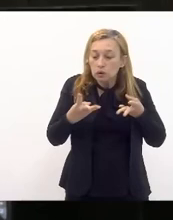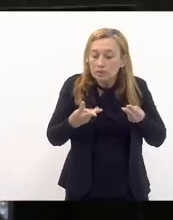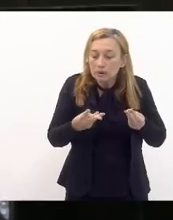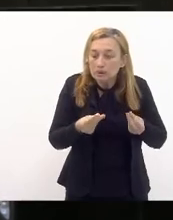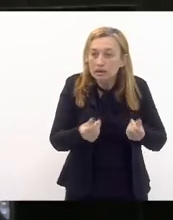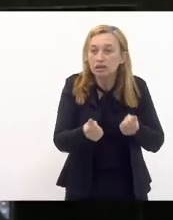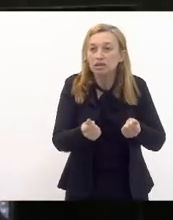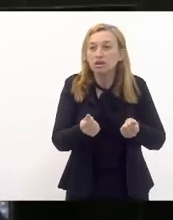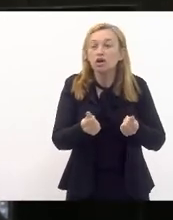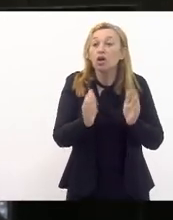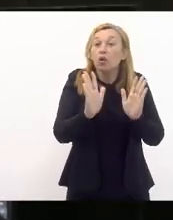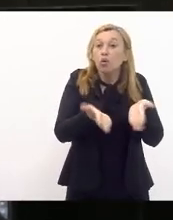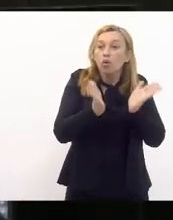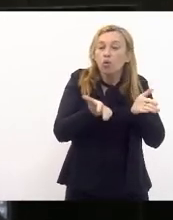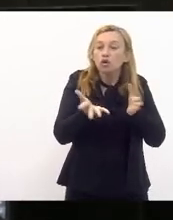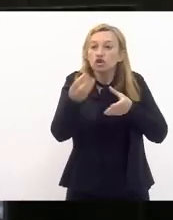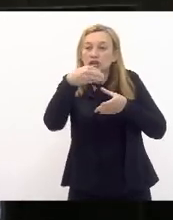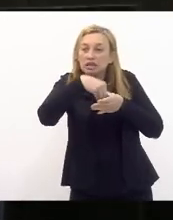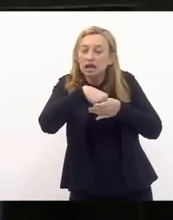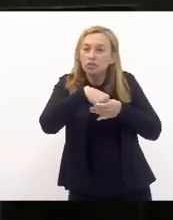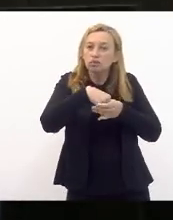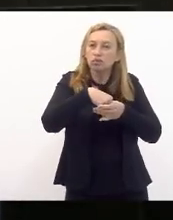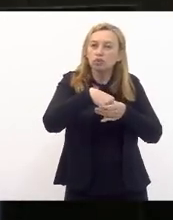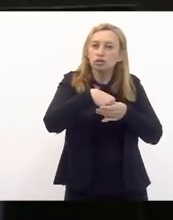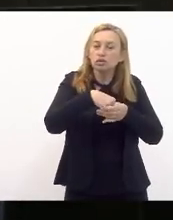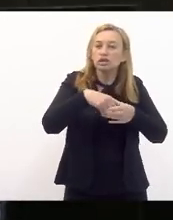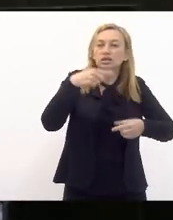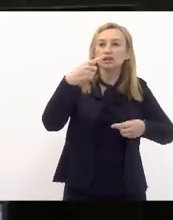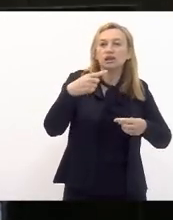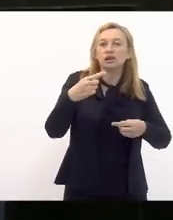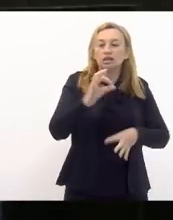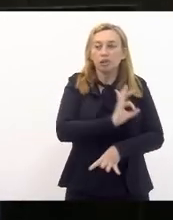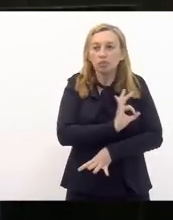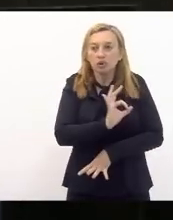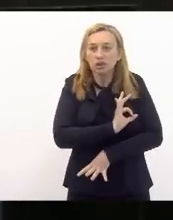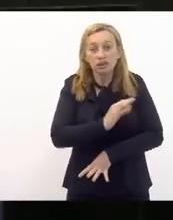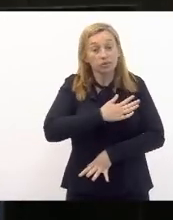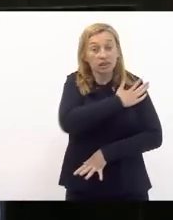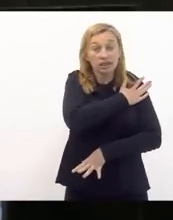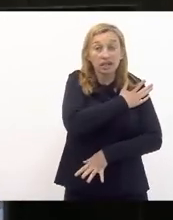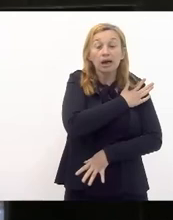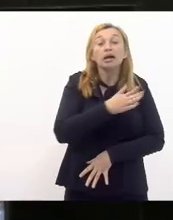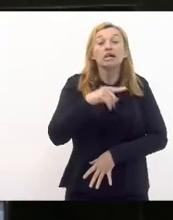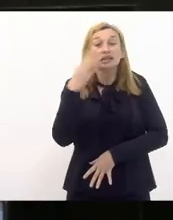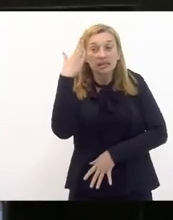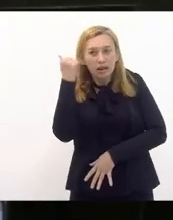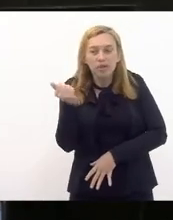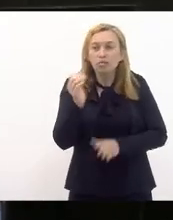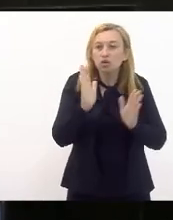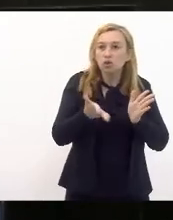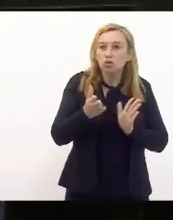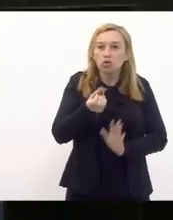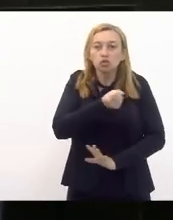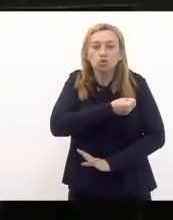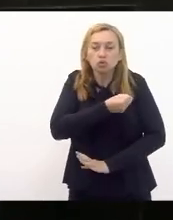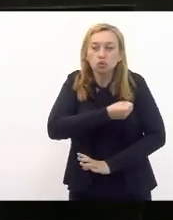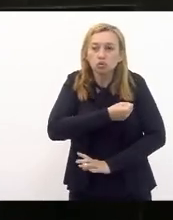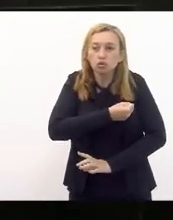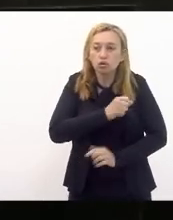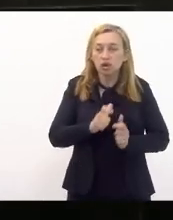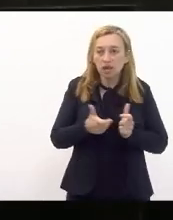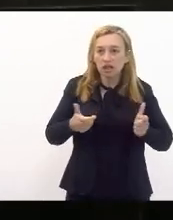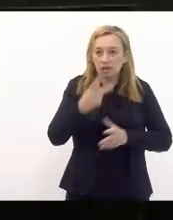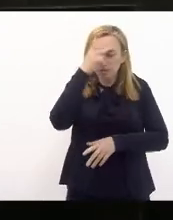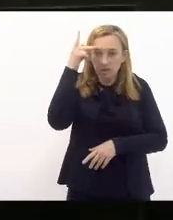eu tô trazendo hoje dentro do âmbito da Polícia Militar mas sabemos que hoje o índice de depressão